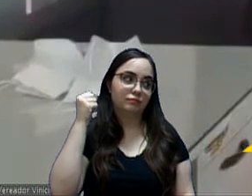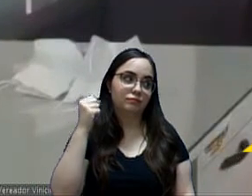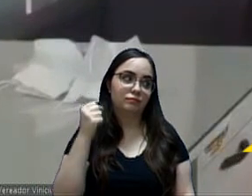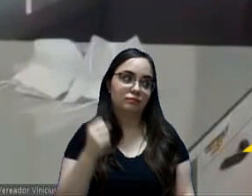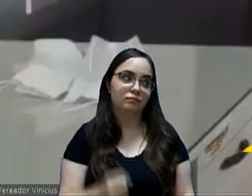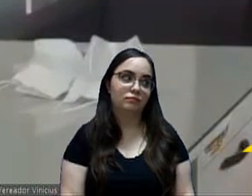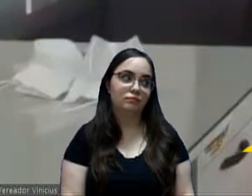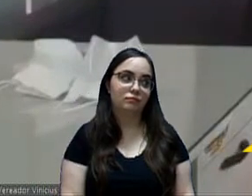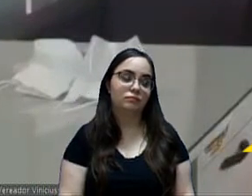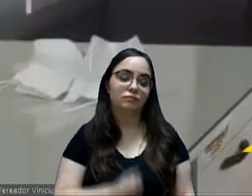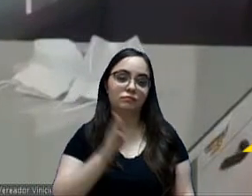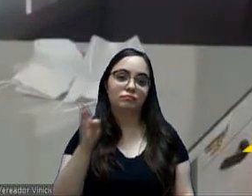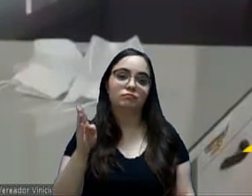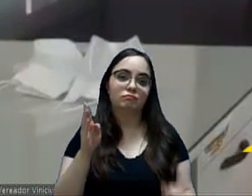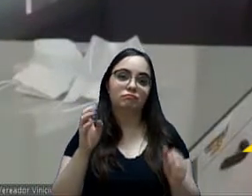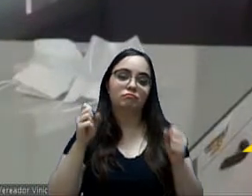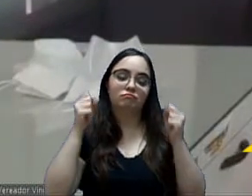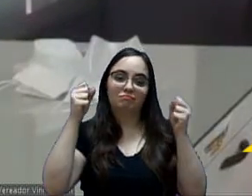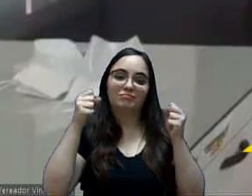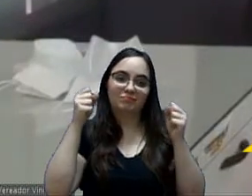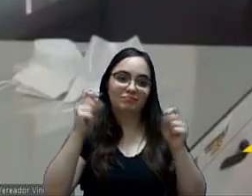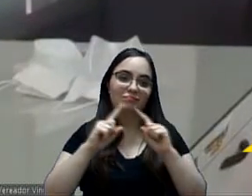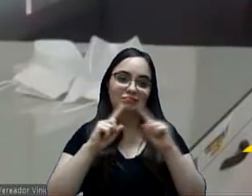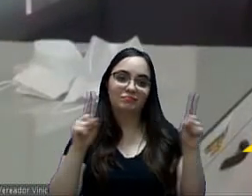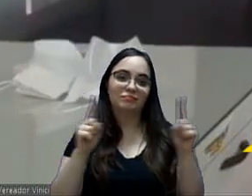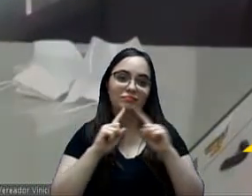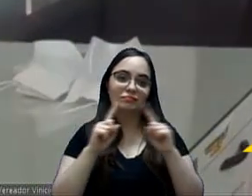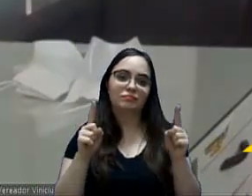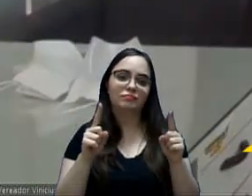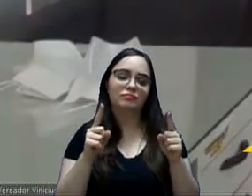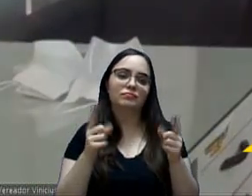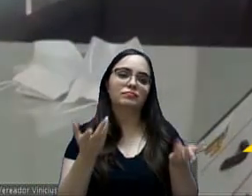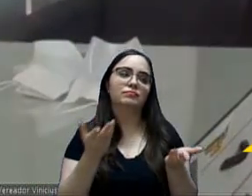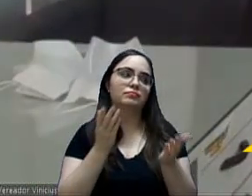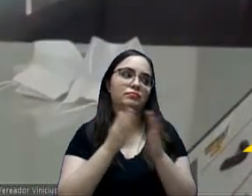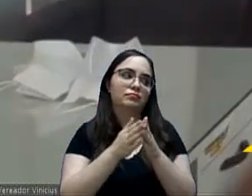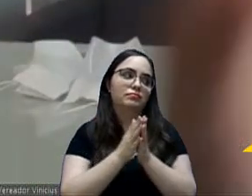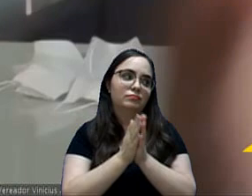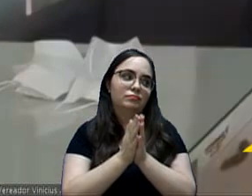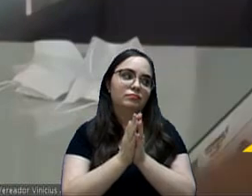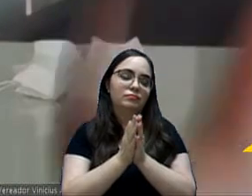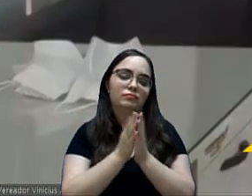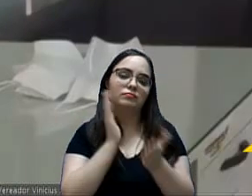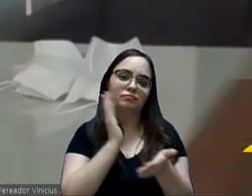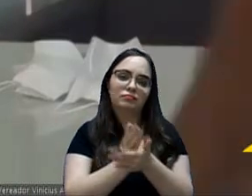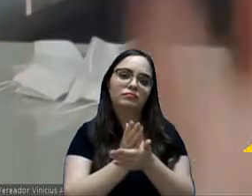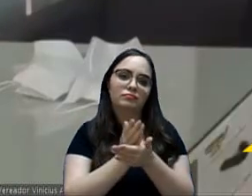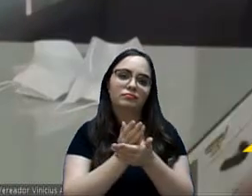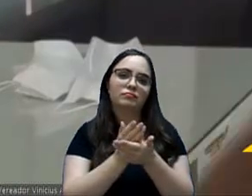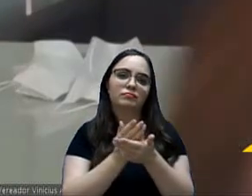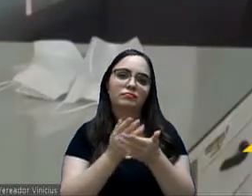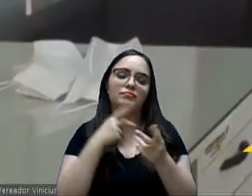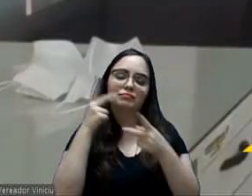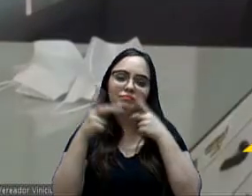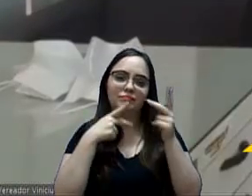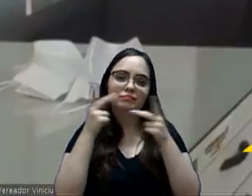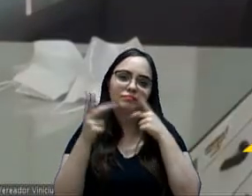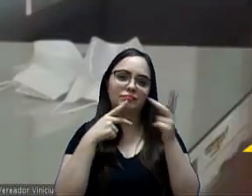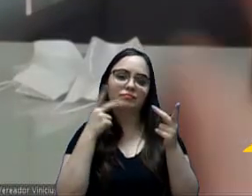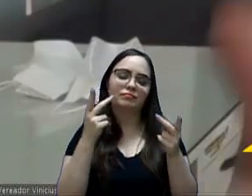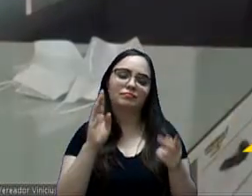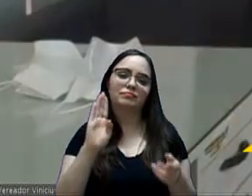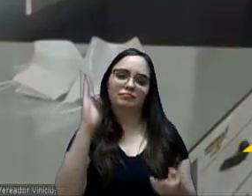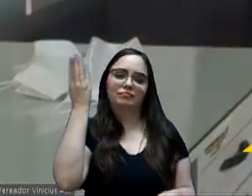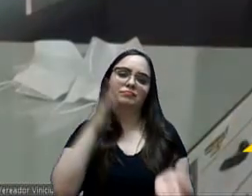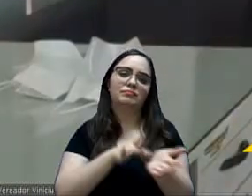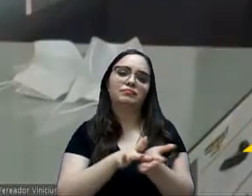em manifestações. Então, eu gostaria que parasse com essa hipocrisia de ficar só rebatendo, falando na internet, que